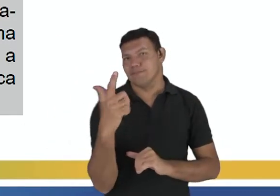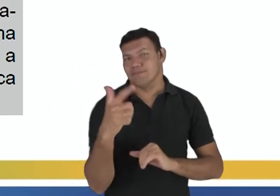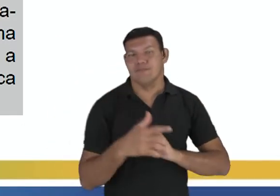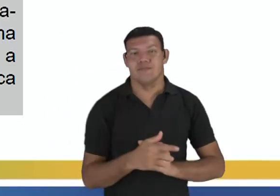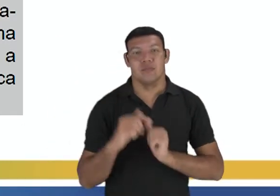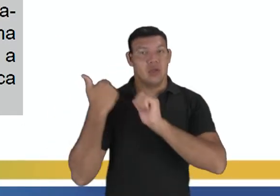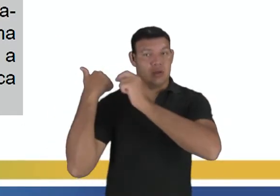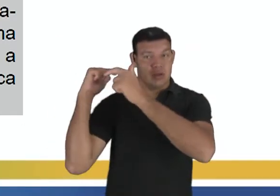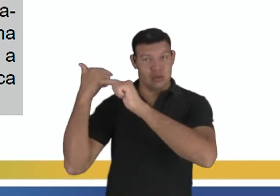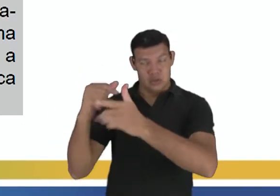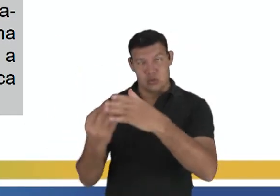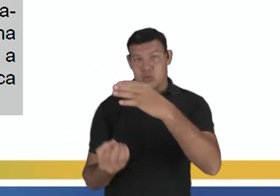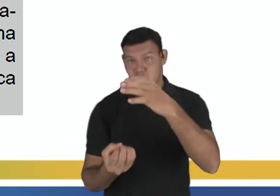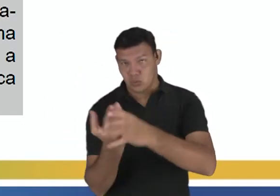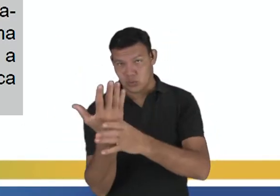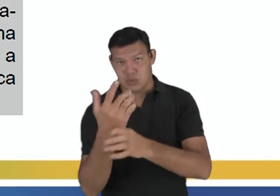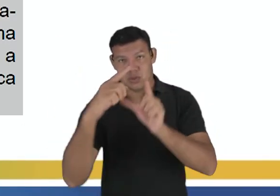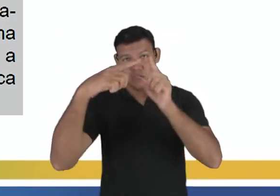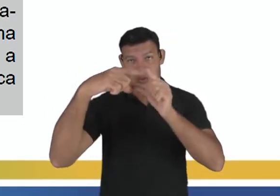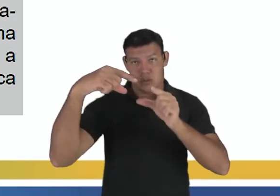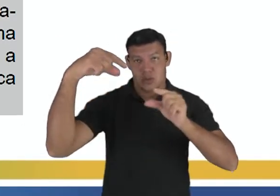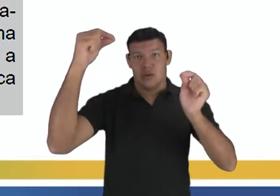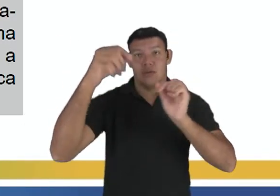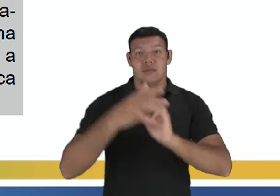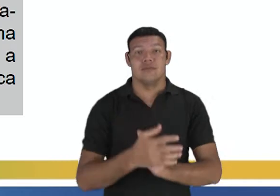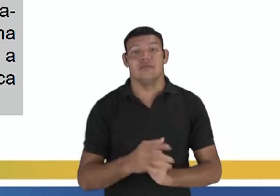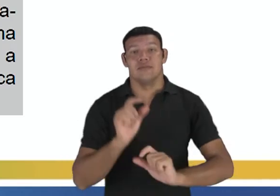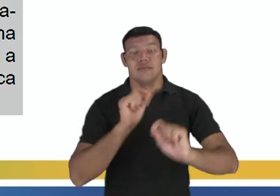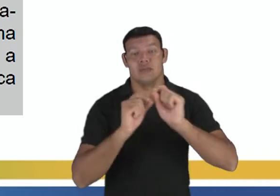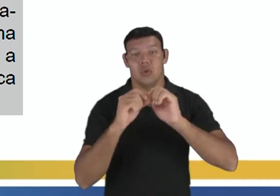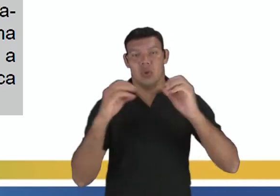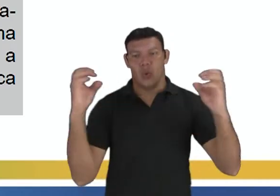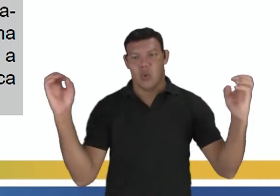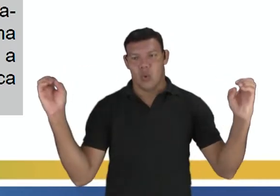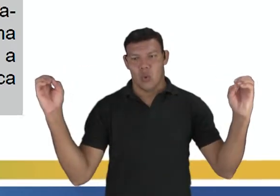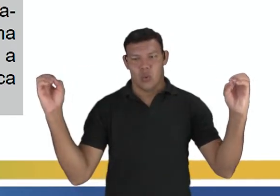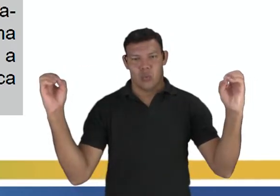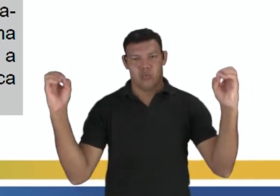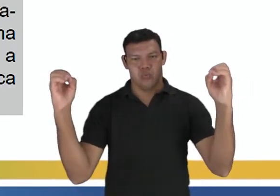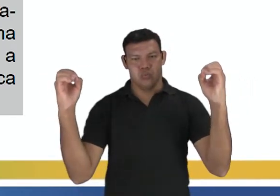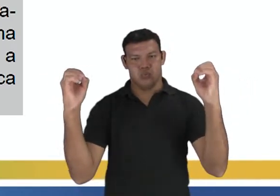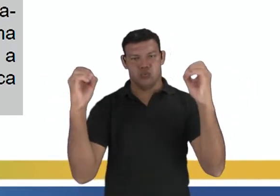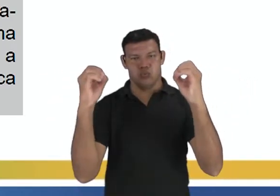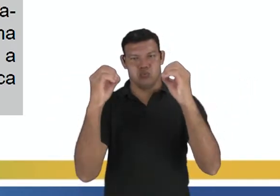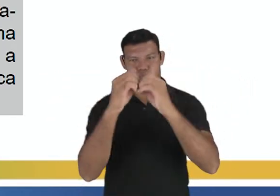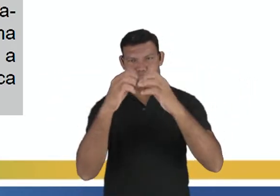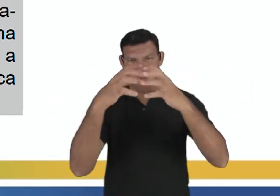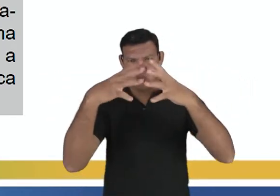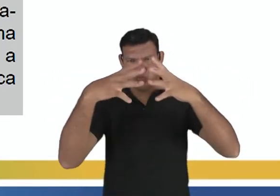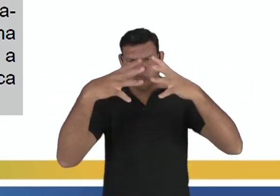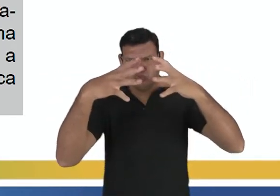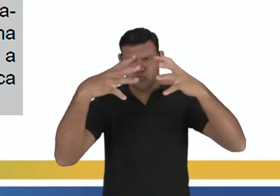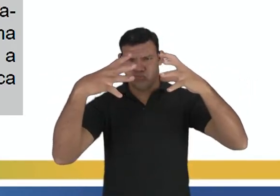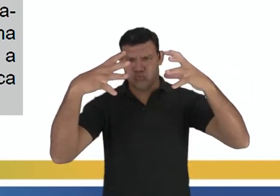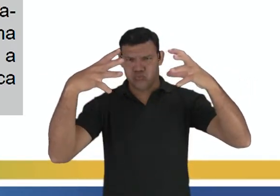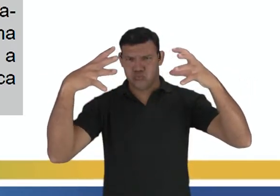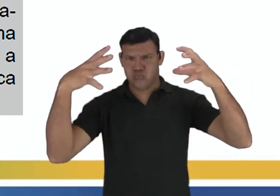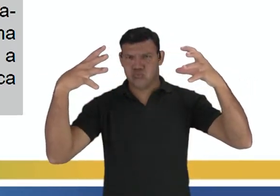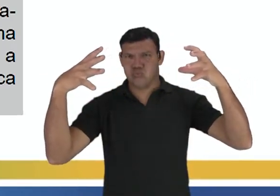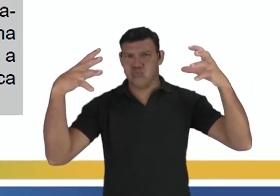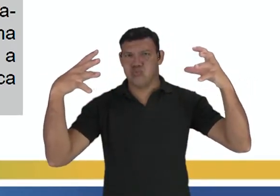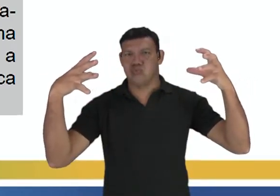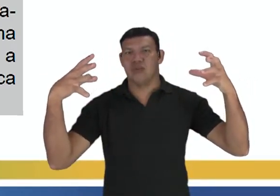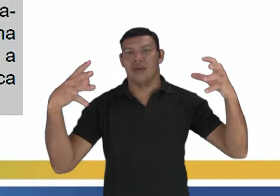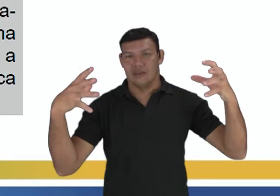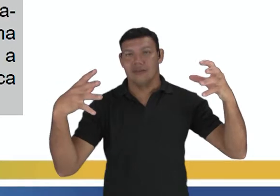teoria mais aceita para a origem da Lua é a de que ela é resultado da colisão entre um corpo celeste, mais ou menos do tamanho de Marte,